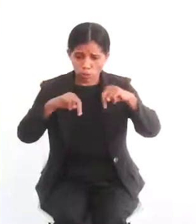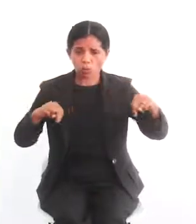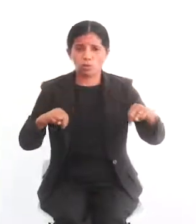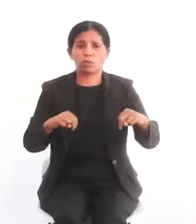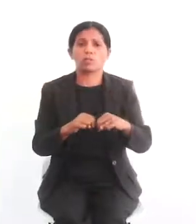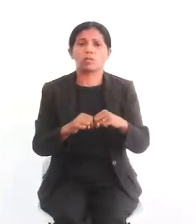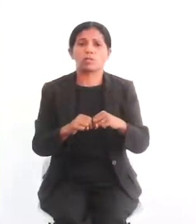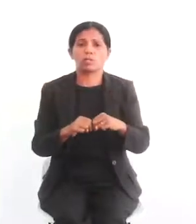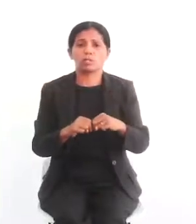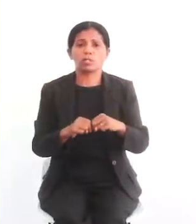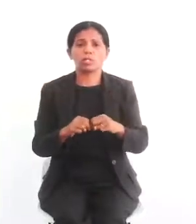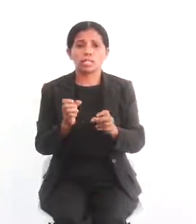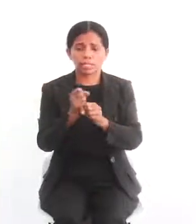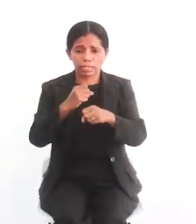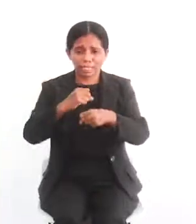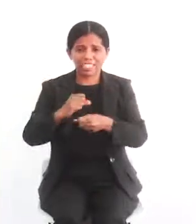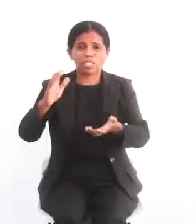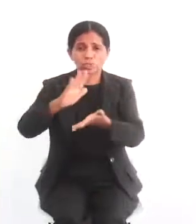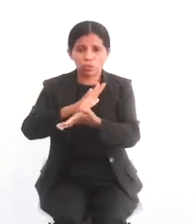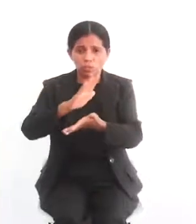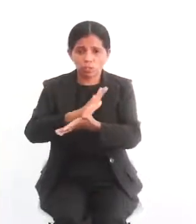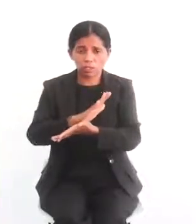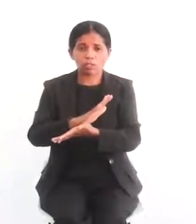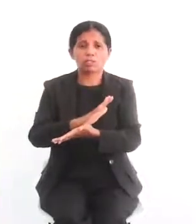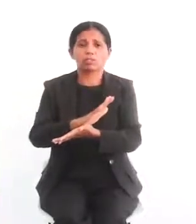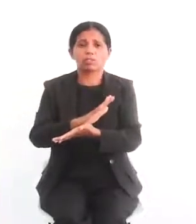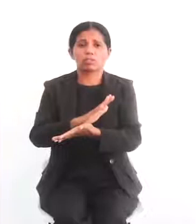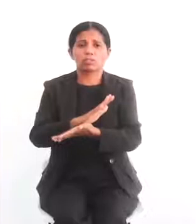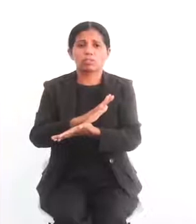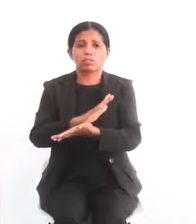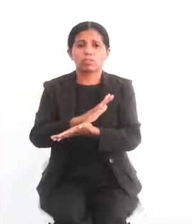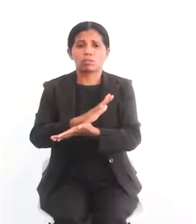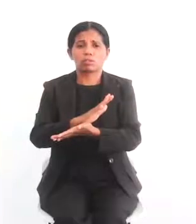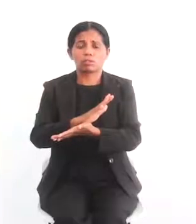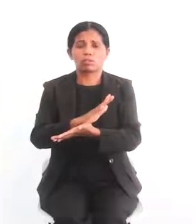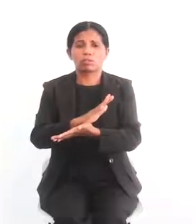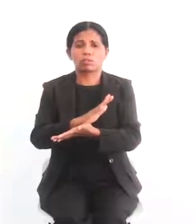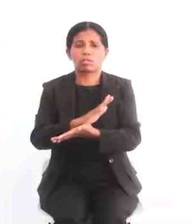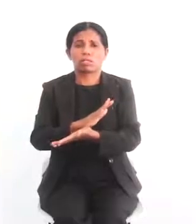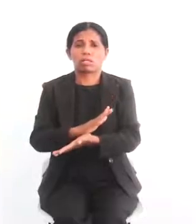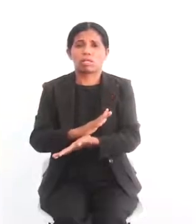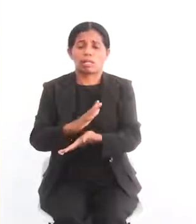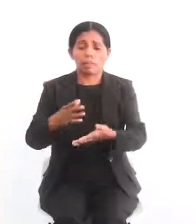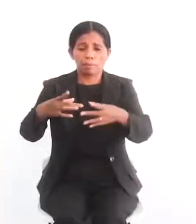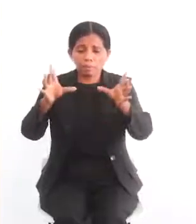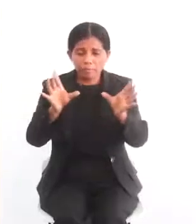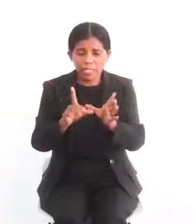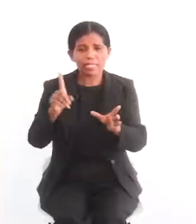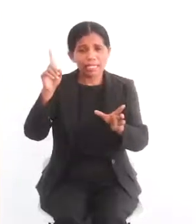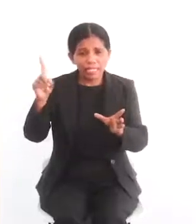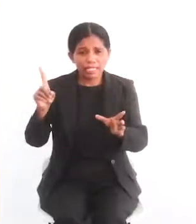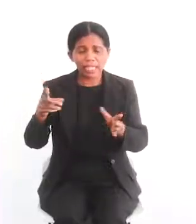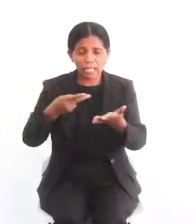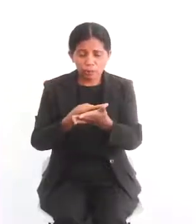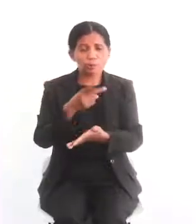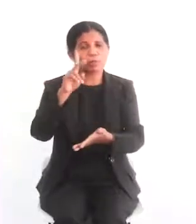forminhas de papel, uma colher grande, uma colher pequena e um alguidar ou uma